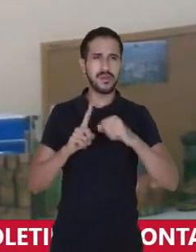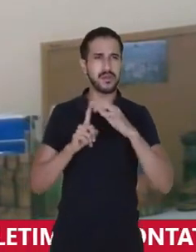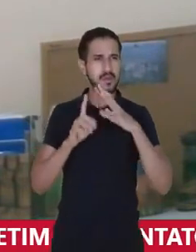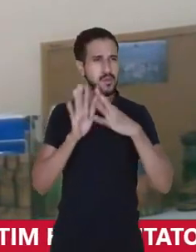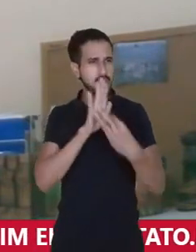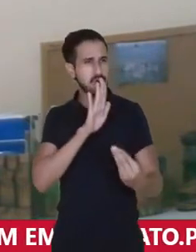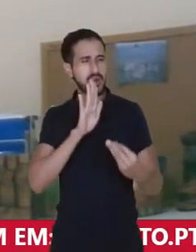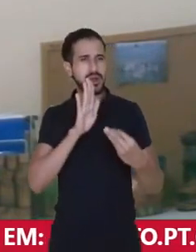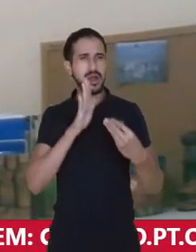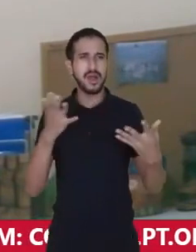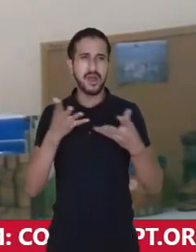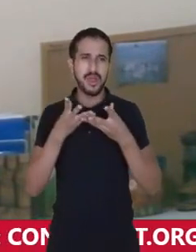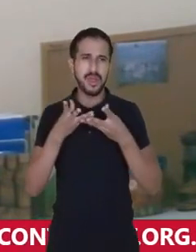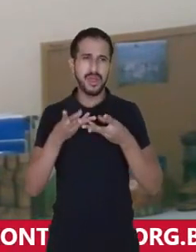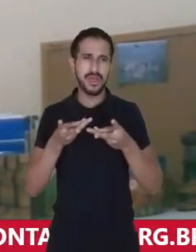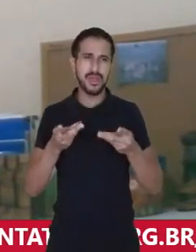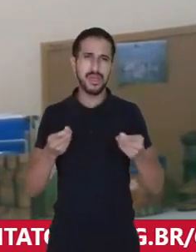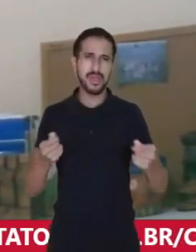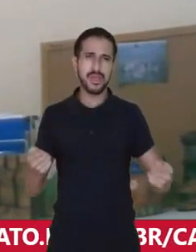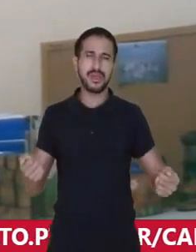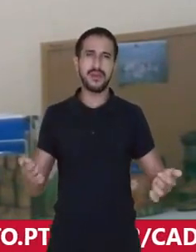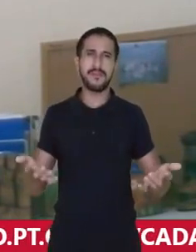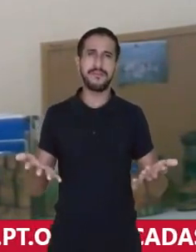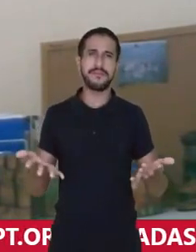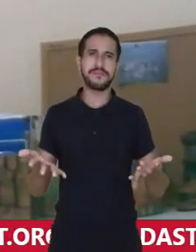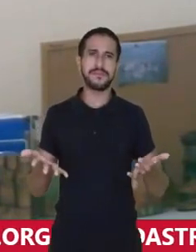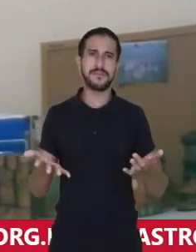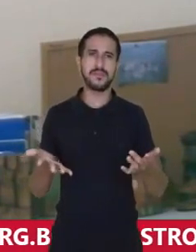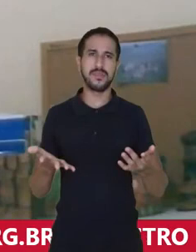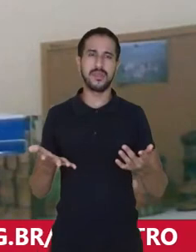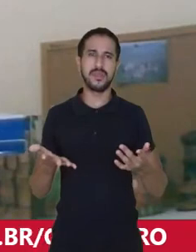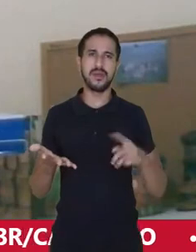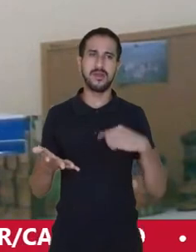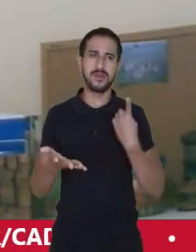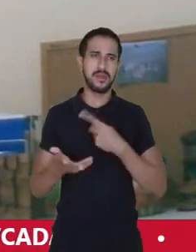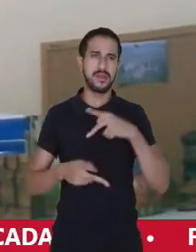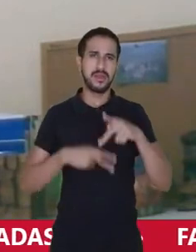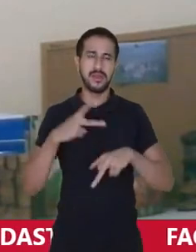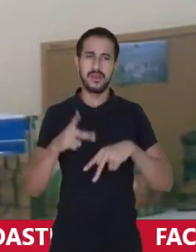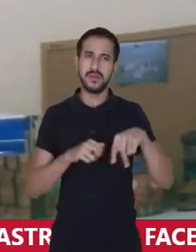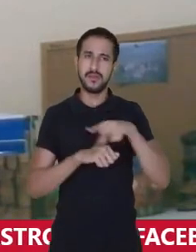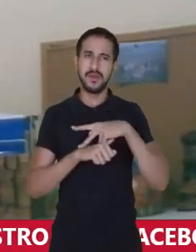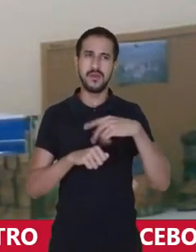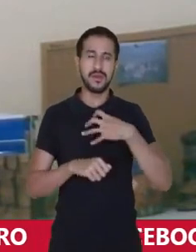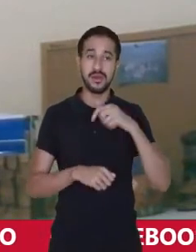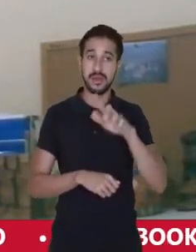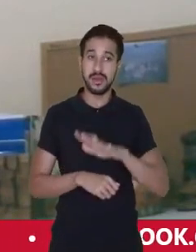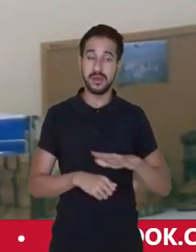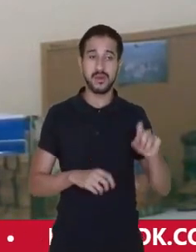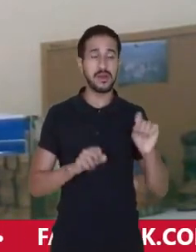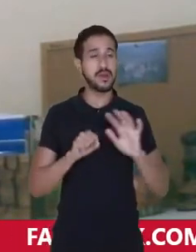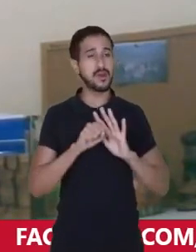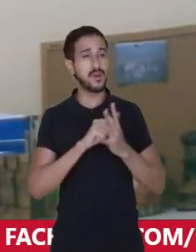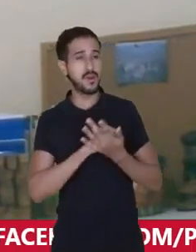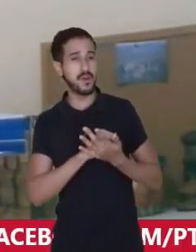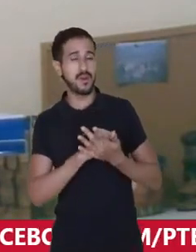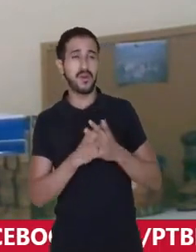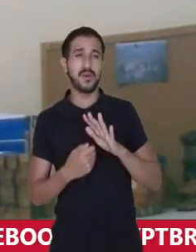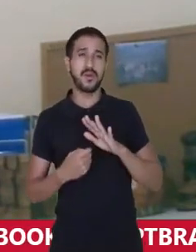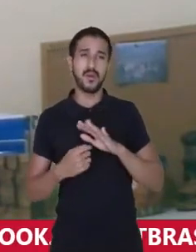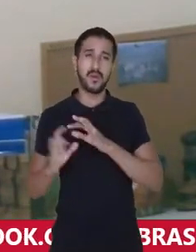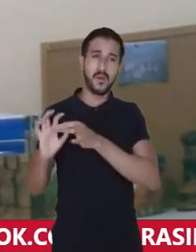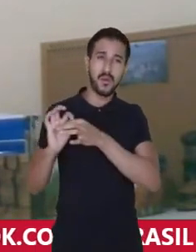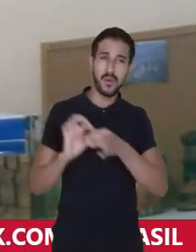pense na promoção social das nossas populações do país como um todo. Ou seja, a pandemia ela chega num contexto